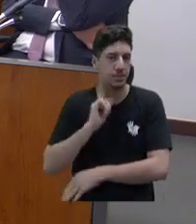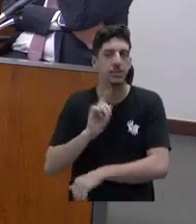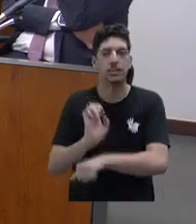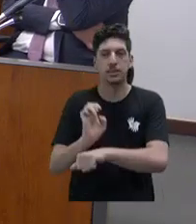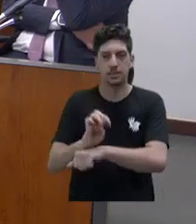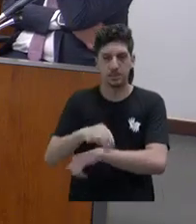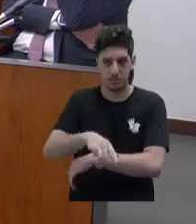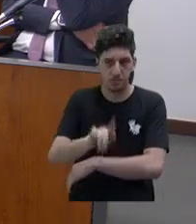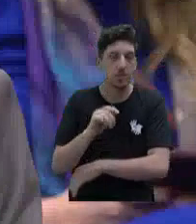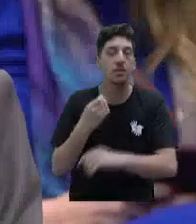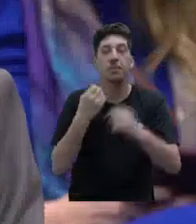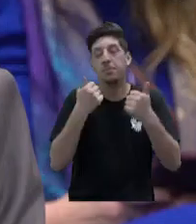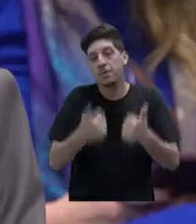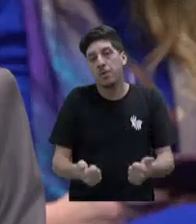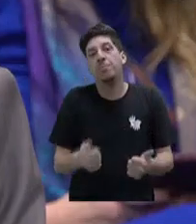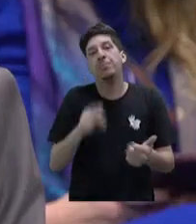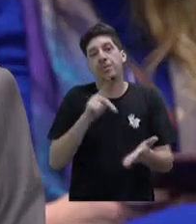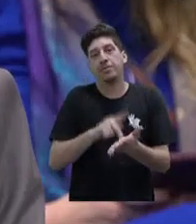que realmente